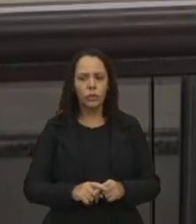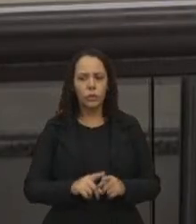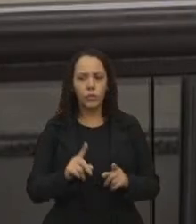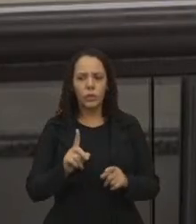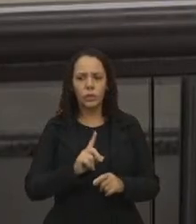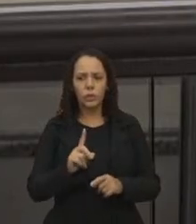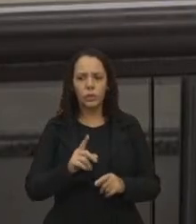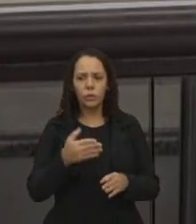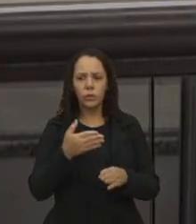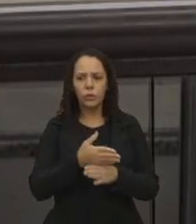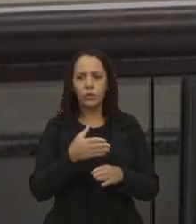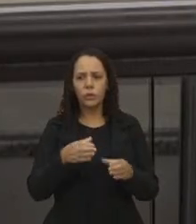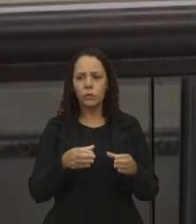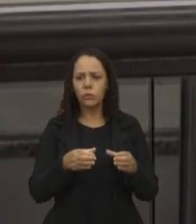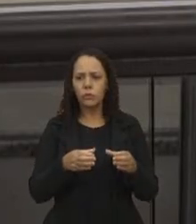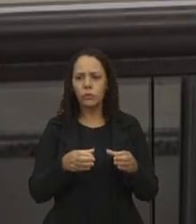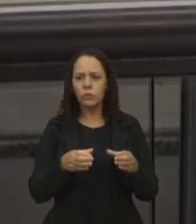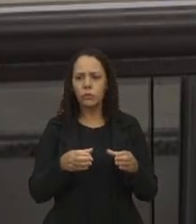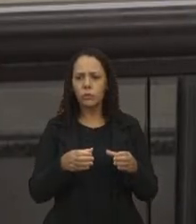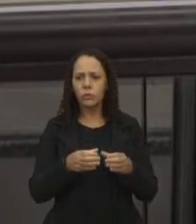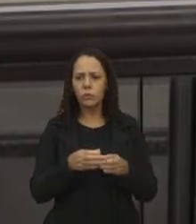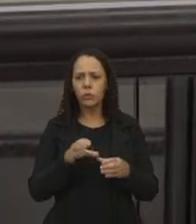concomitante,